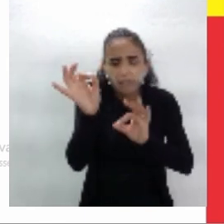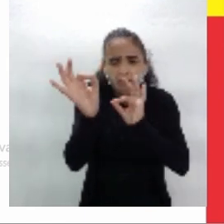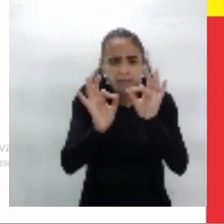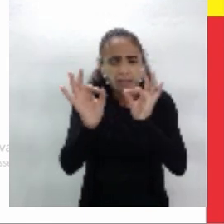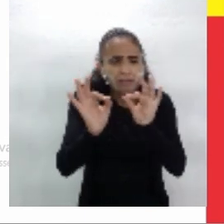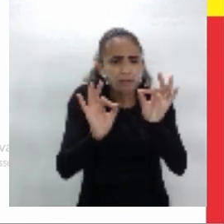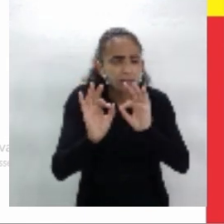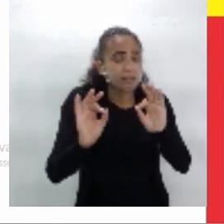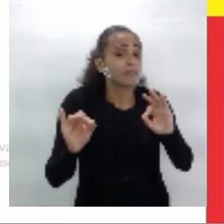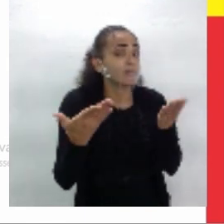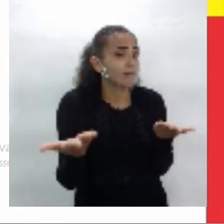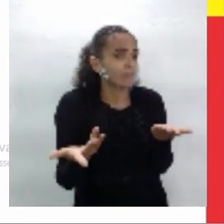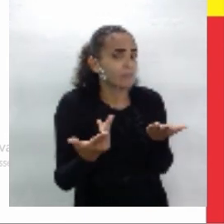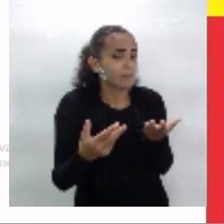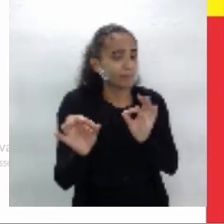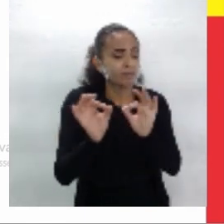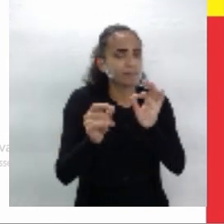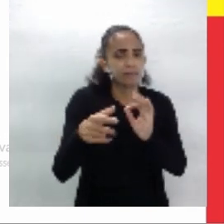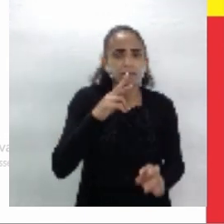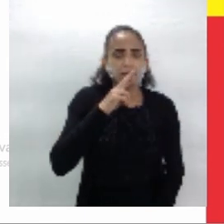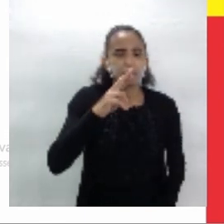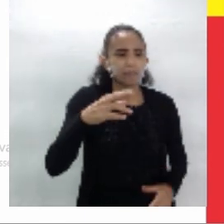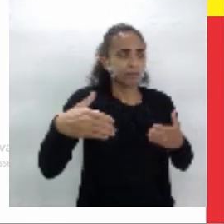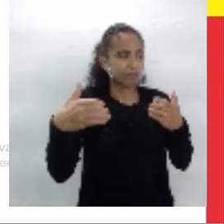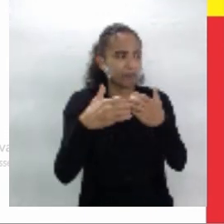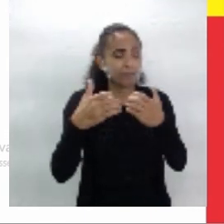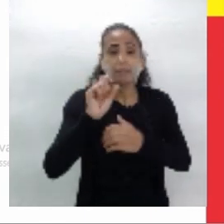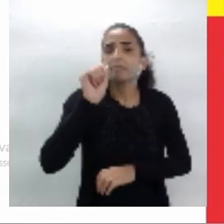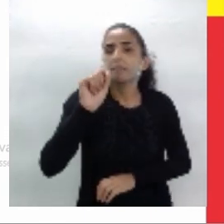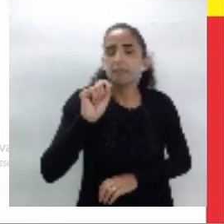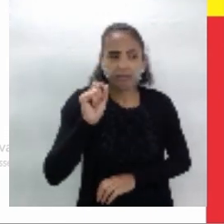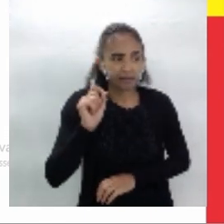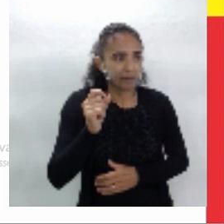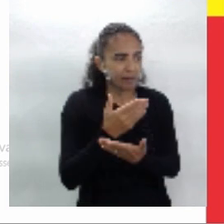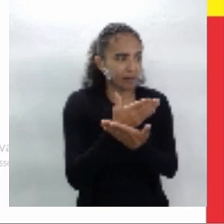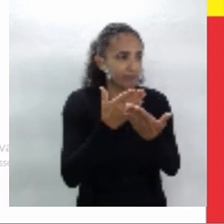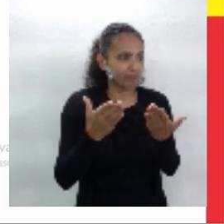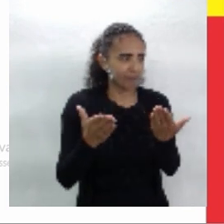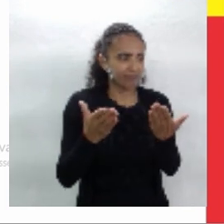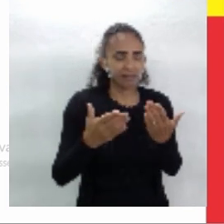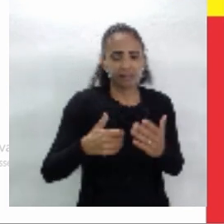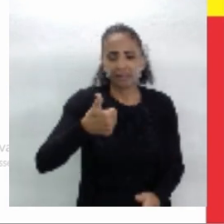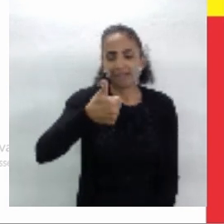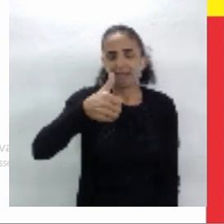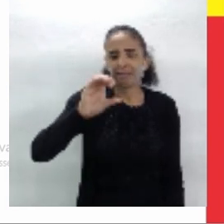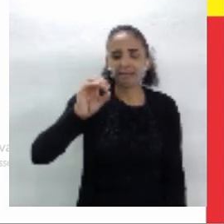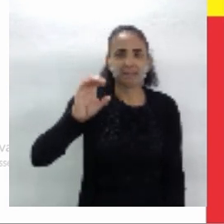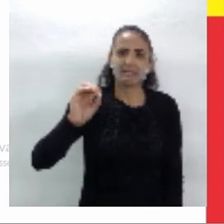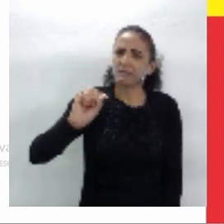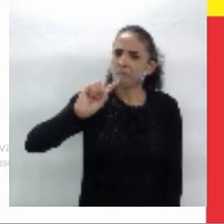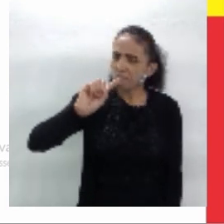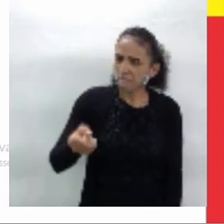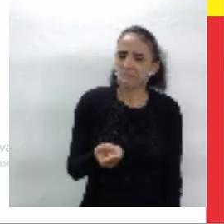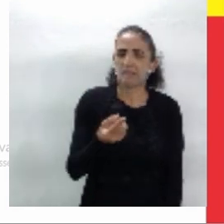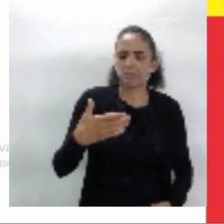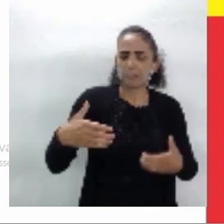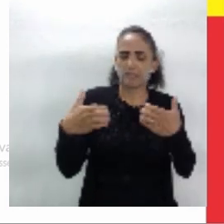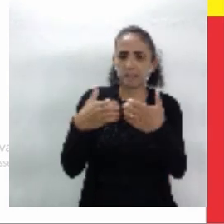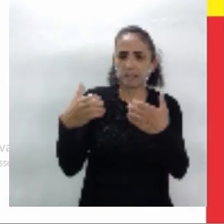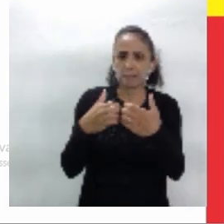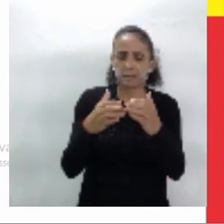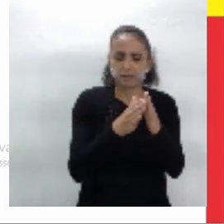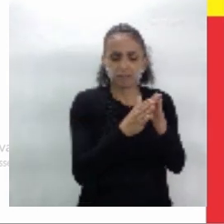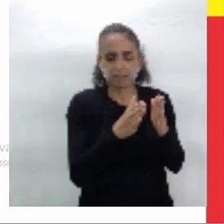potência de 10, 124.000 é mais perto de quem? Então, ó, de 100.000. Porque depois